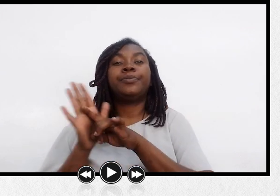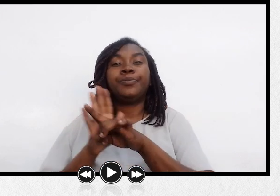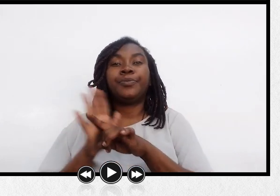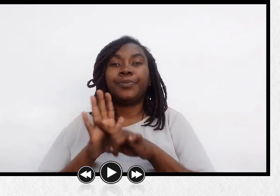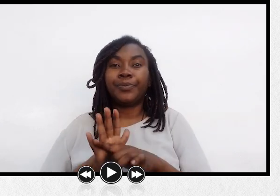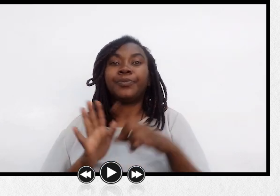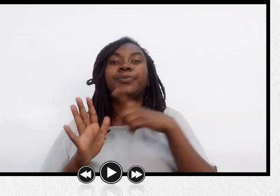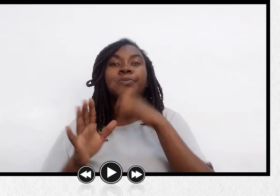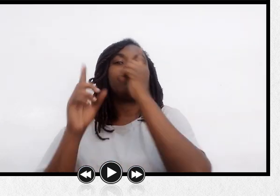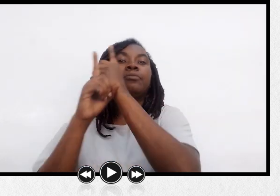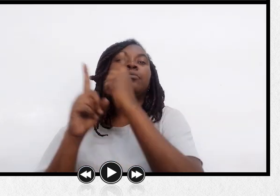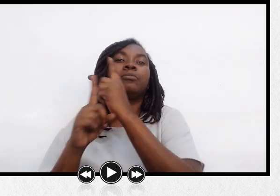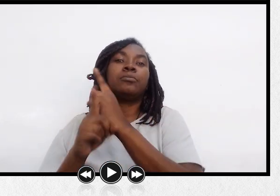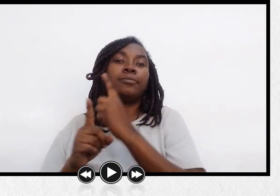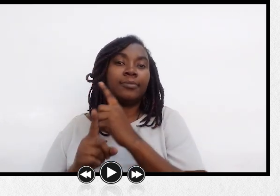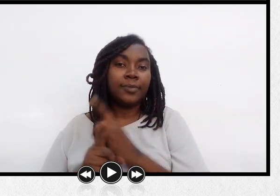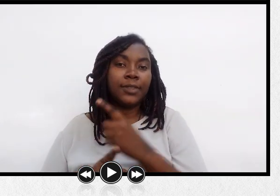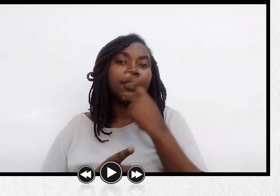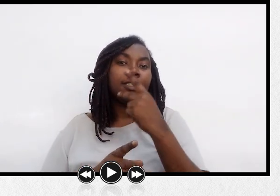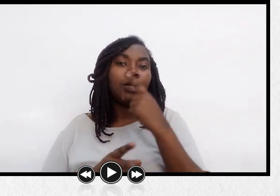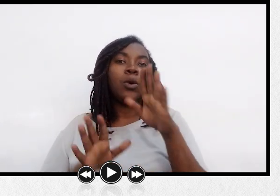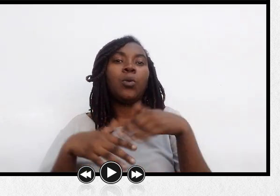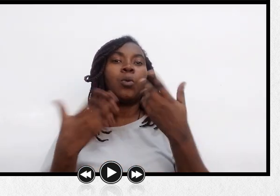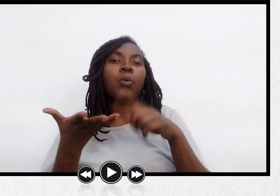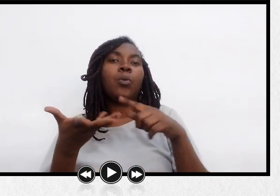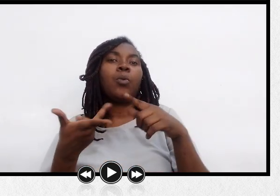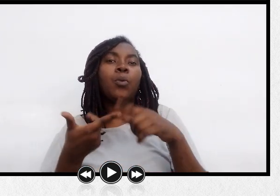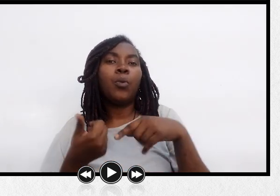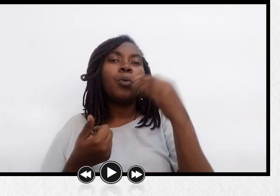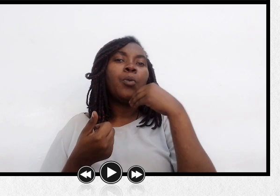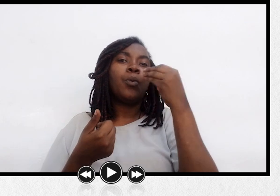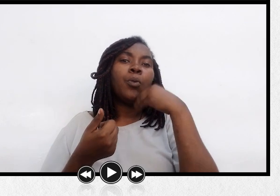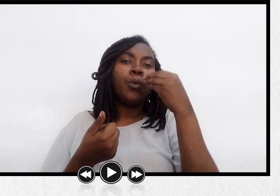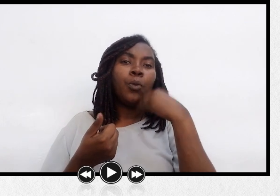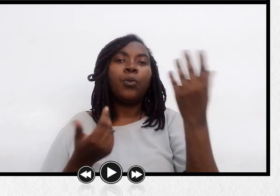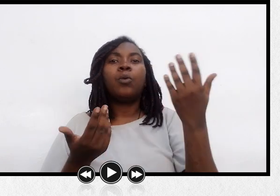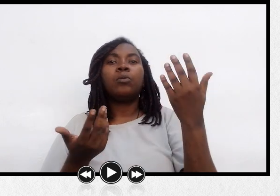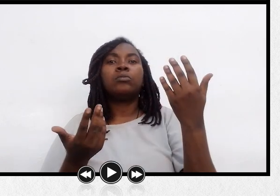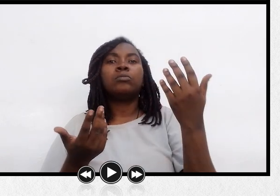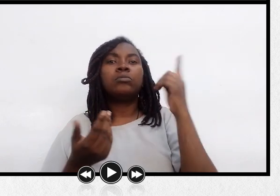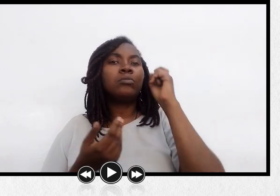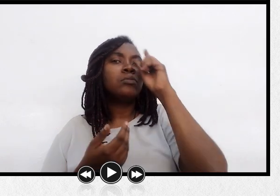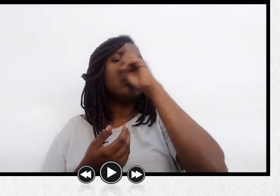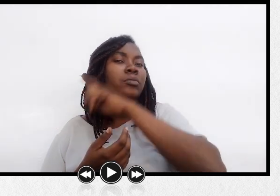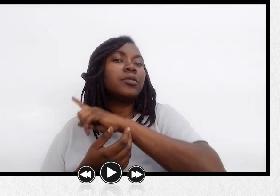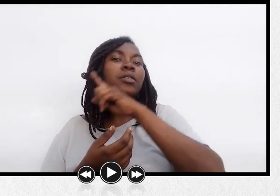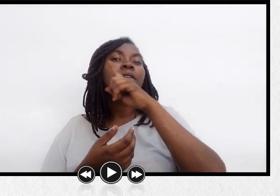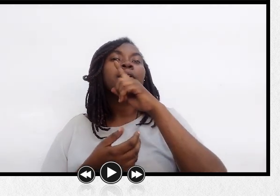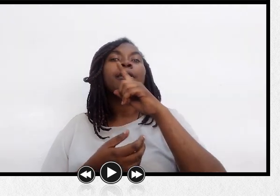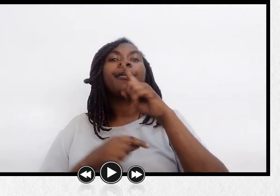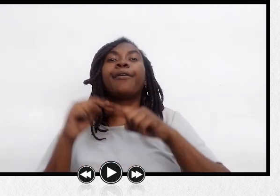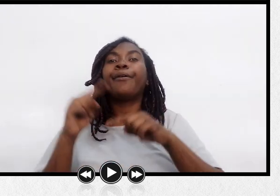ter um diagnóstico dizendo quais são as fragilidades, as vulnerabilidades